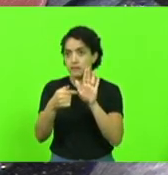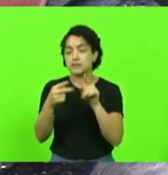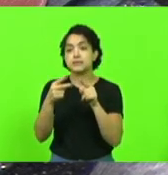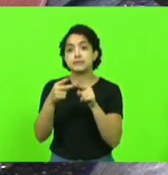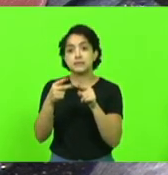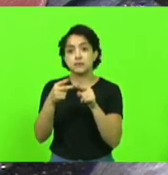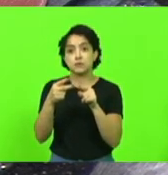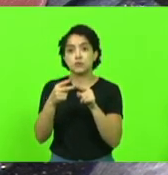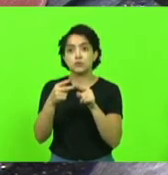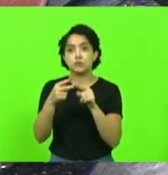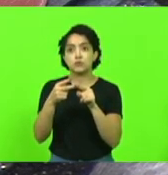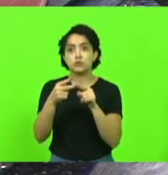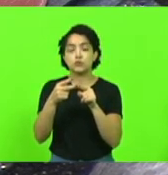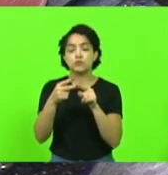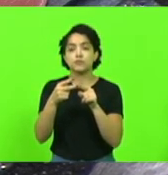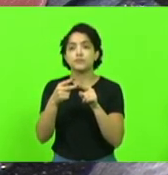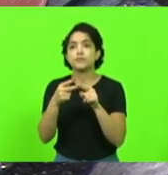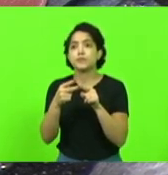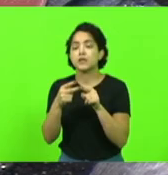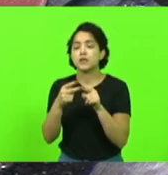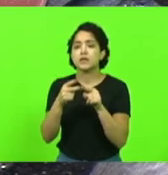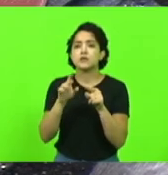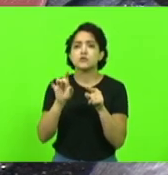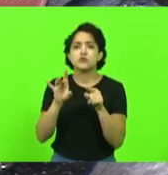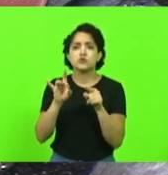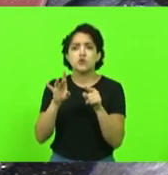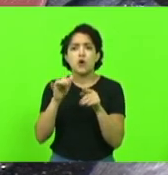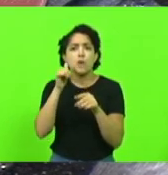Segundo tópico, quem disse que somente mulheres